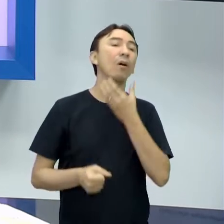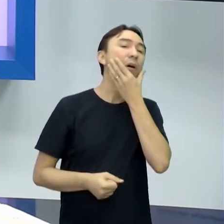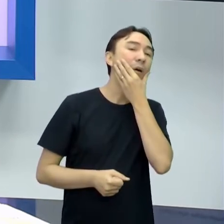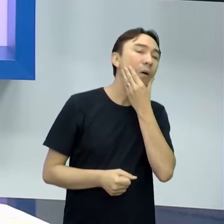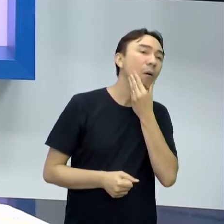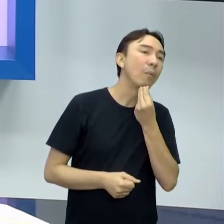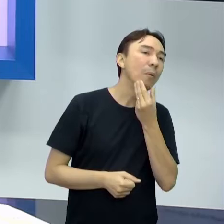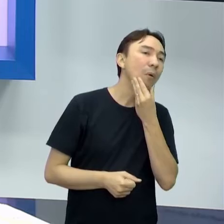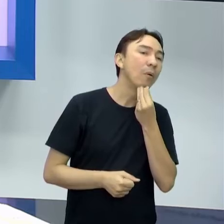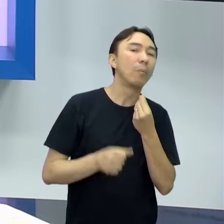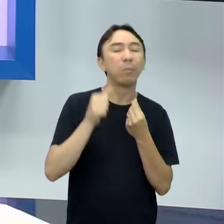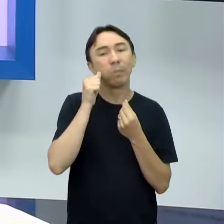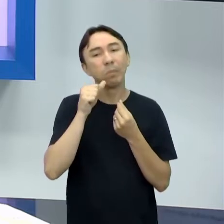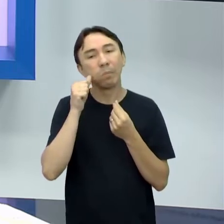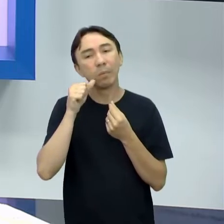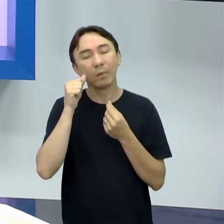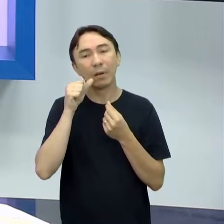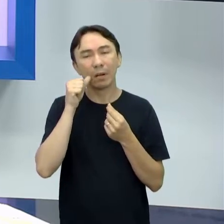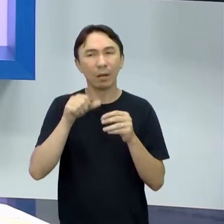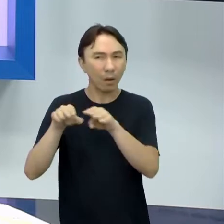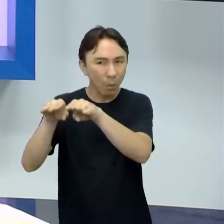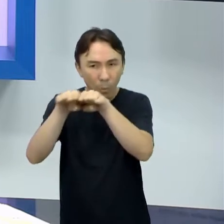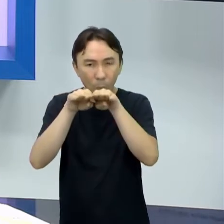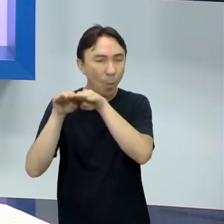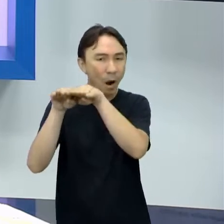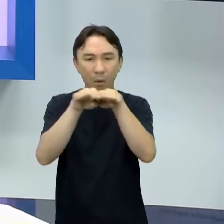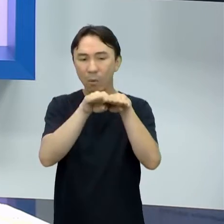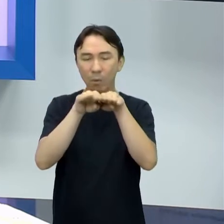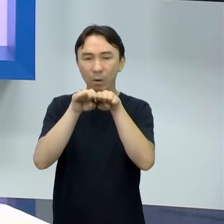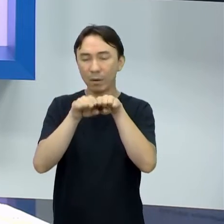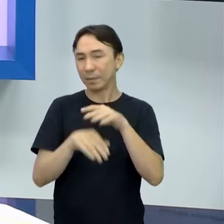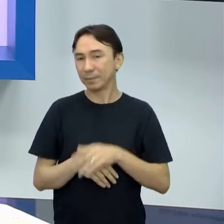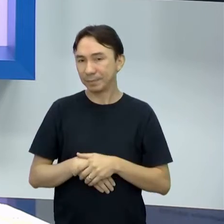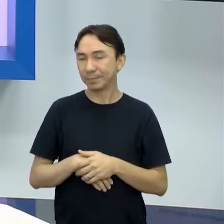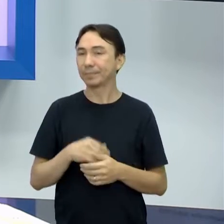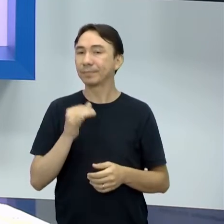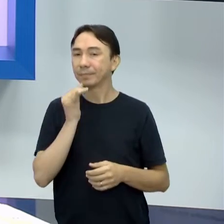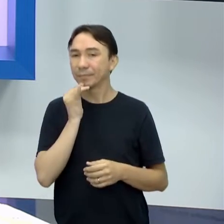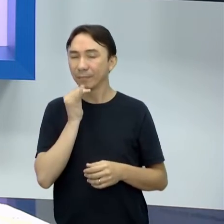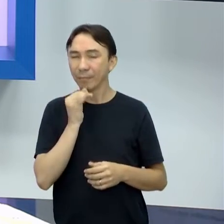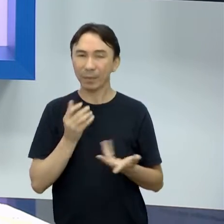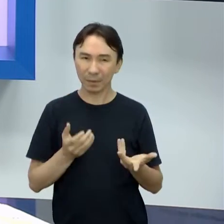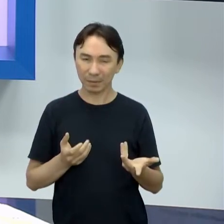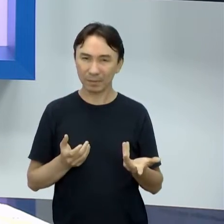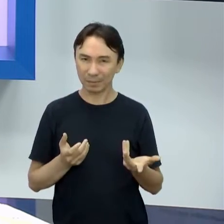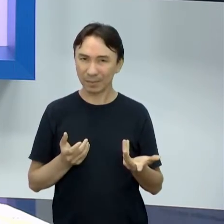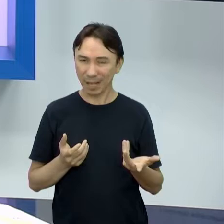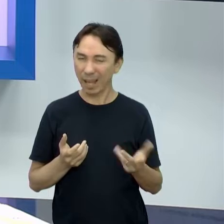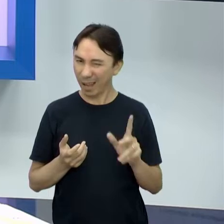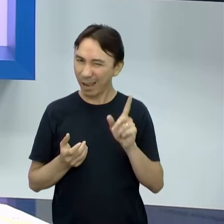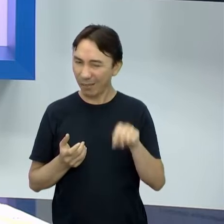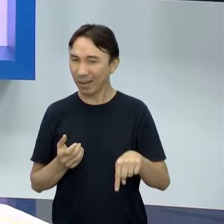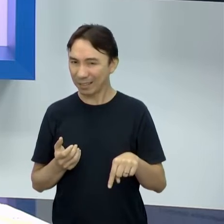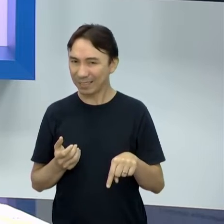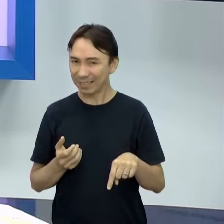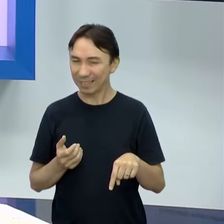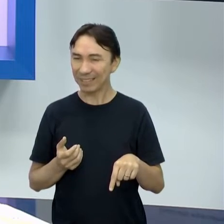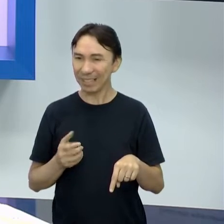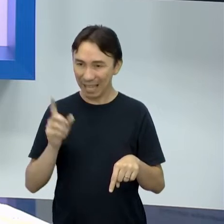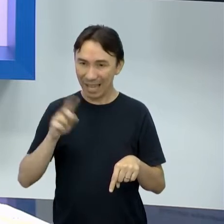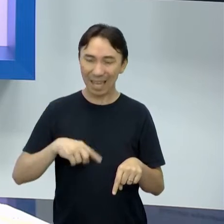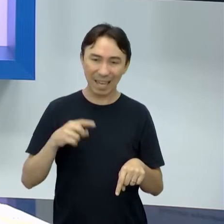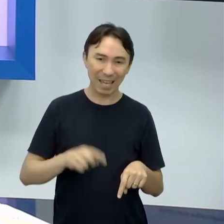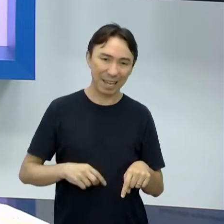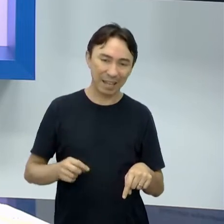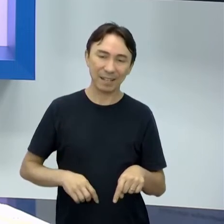dos participantes. Aí então vamos lá. O masculino e o feminino, eles são projetados, as modalidades